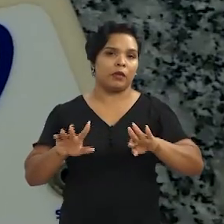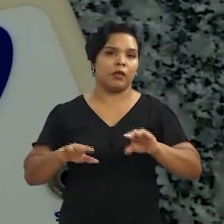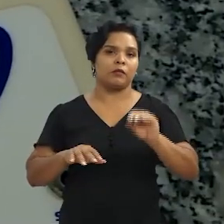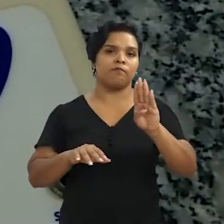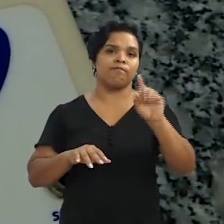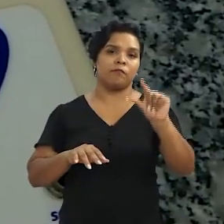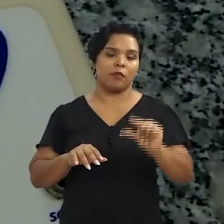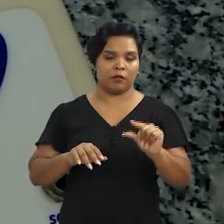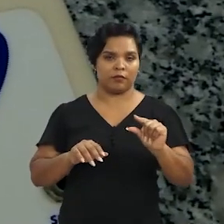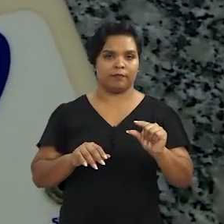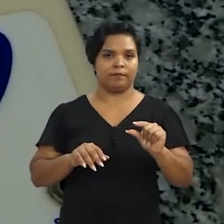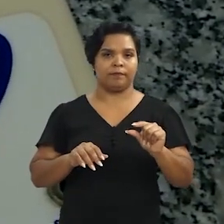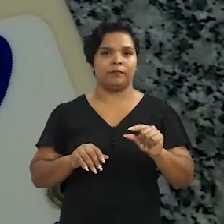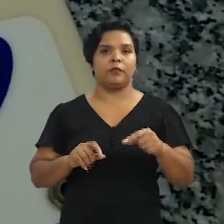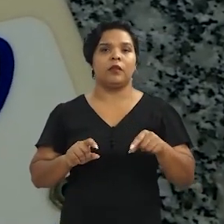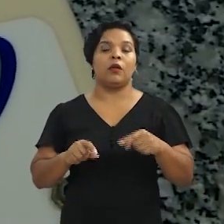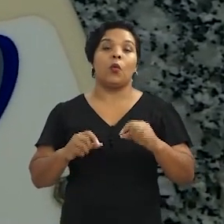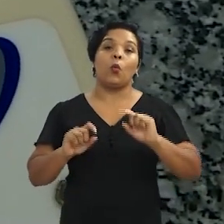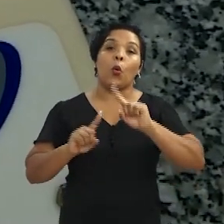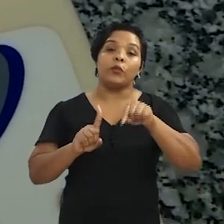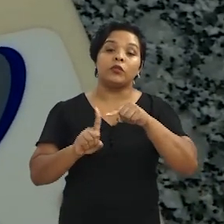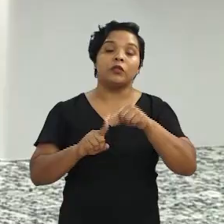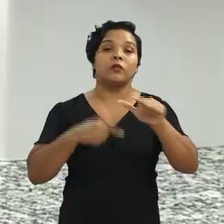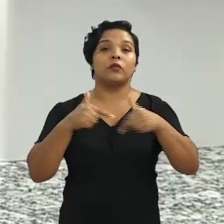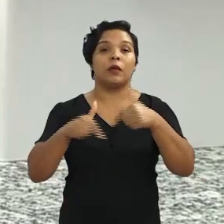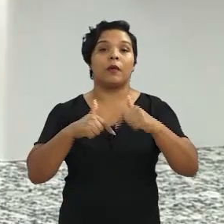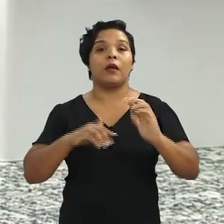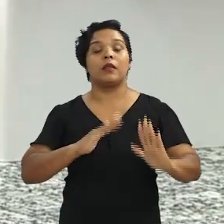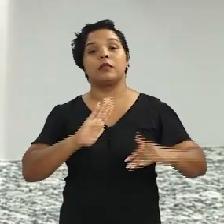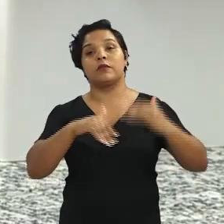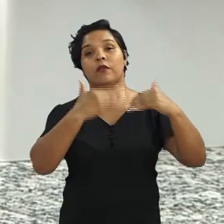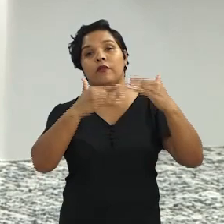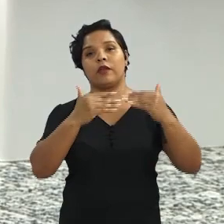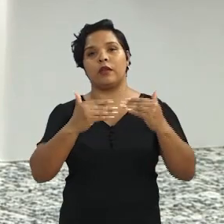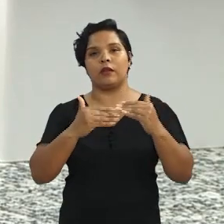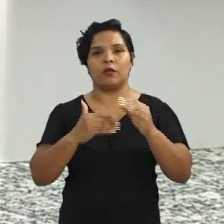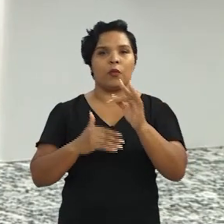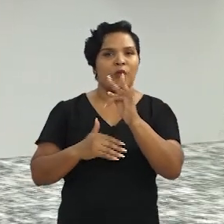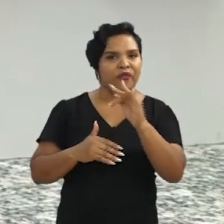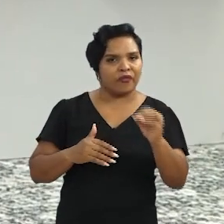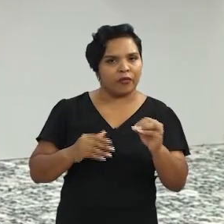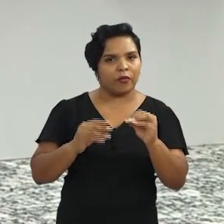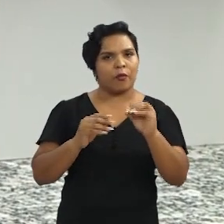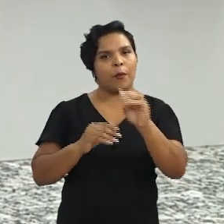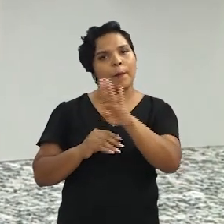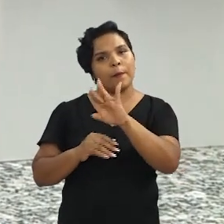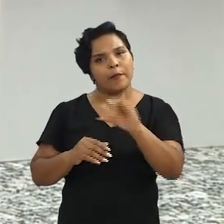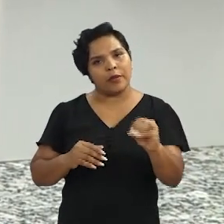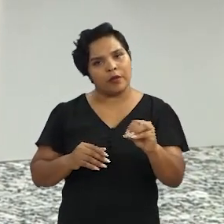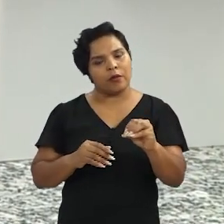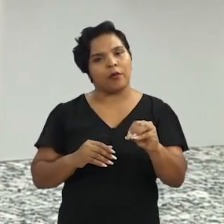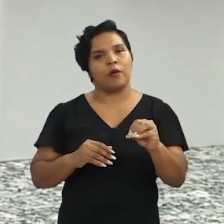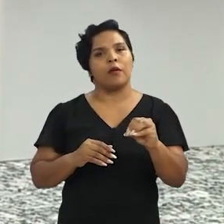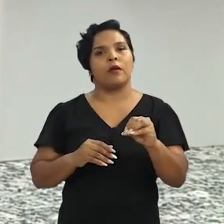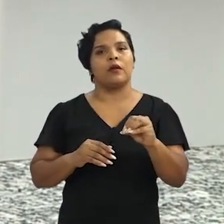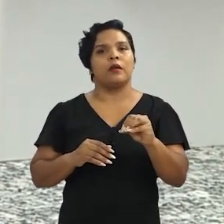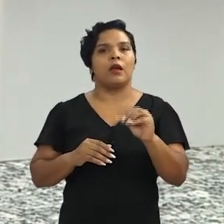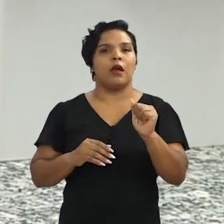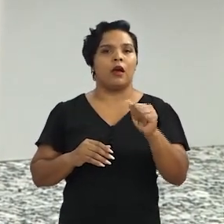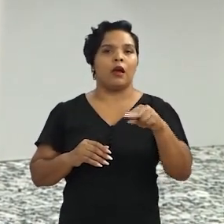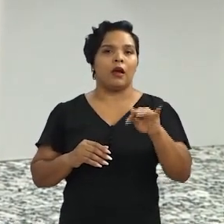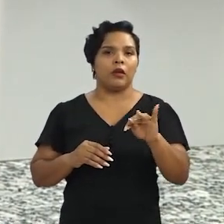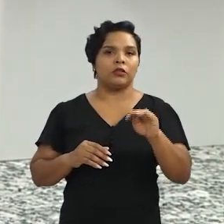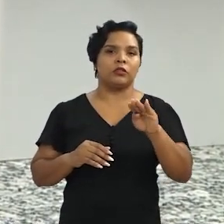propriedades antimicrobianas. O objetivo do meu trabalho foi desenvolver um filme biodegradável e